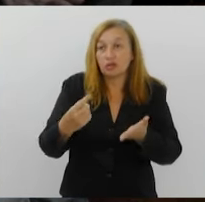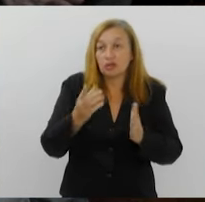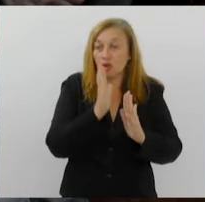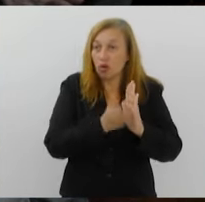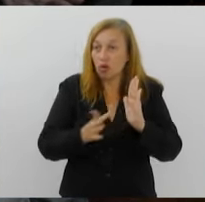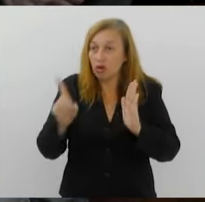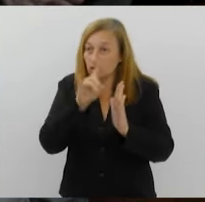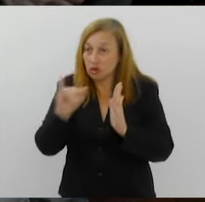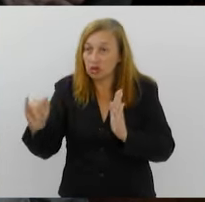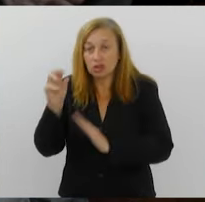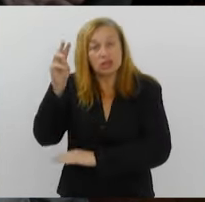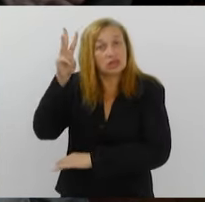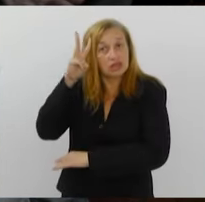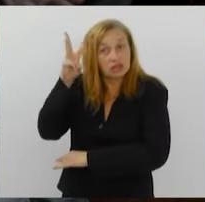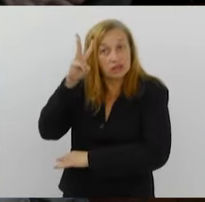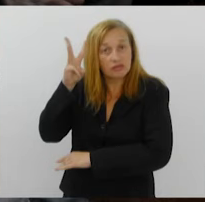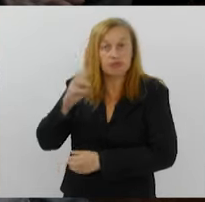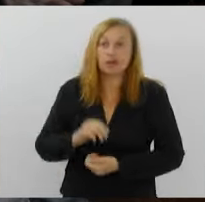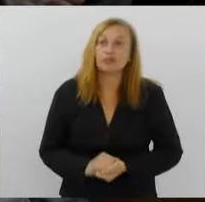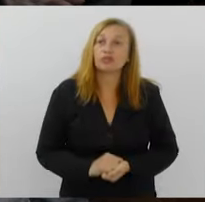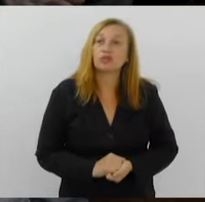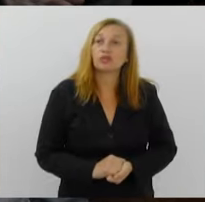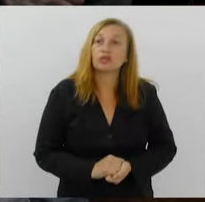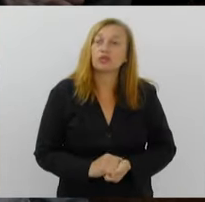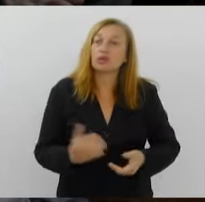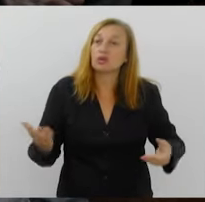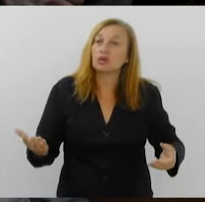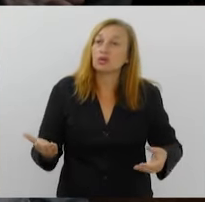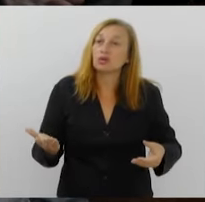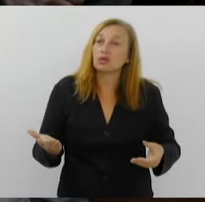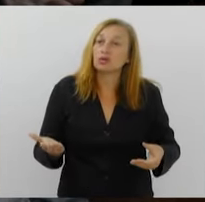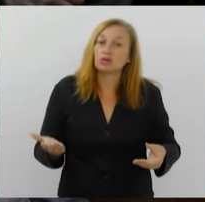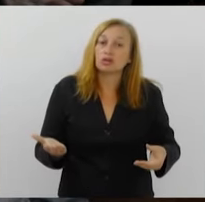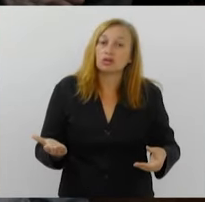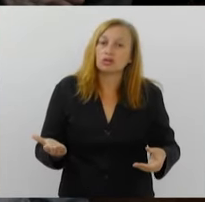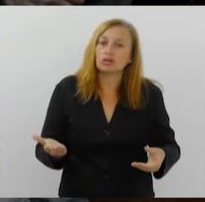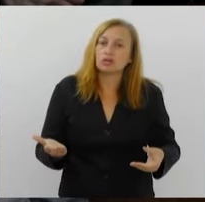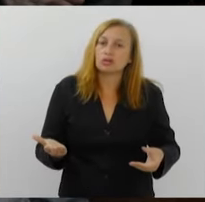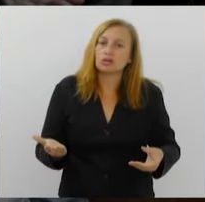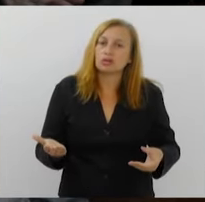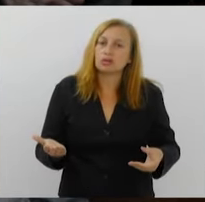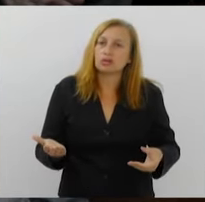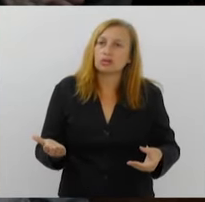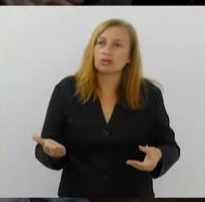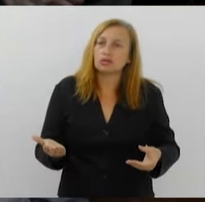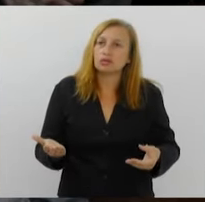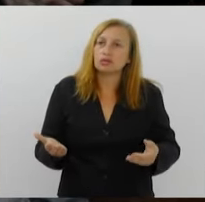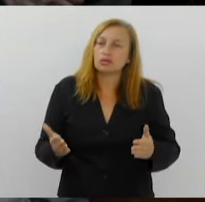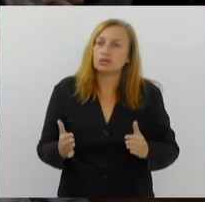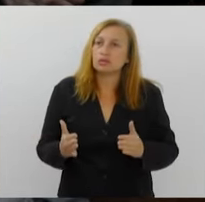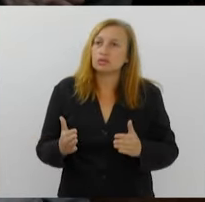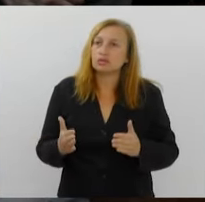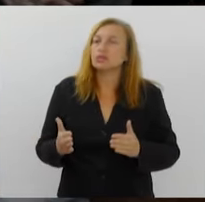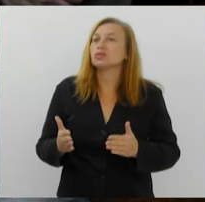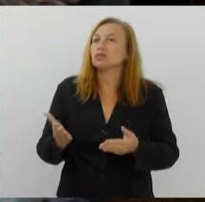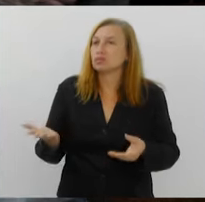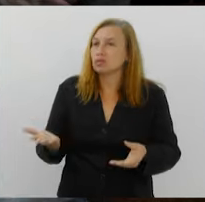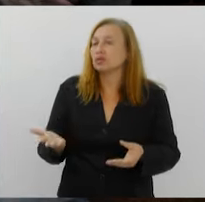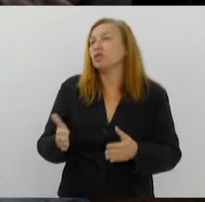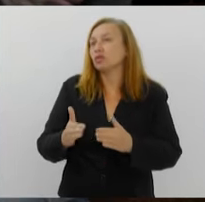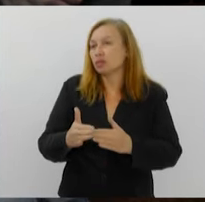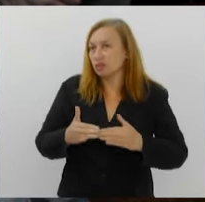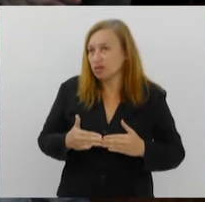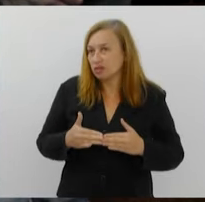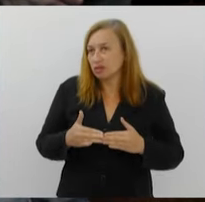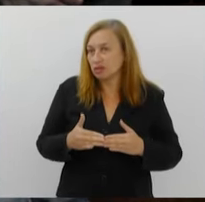seja, da próxima terça-feira, um requerimento ao plenário da Assembleia Legislativa, que é soberano, e a própria Constituição diz